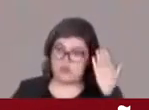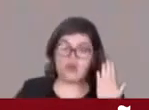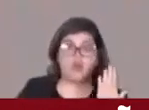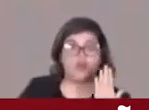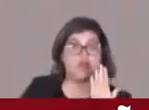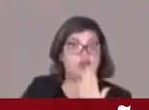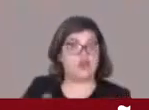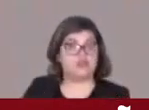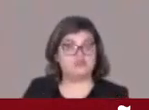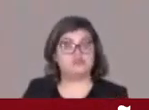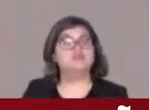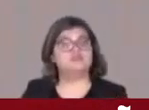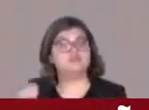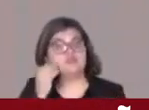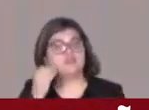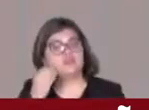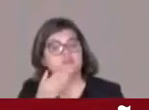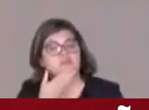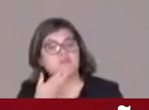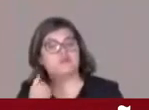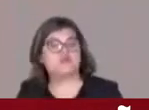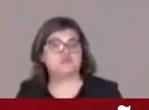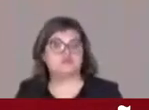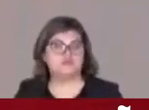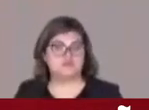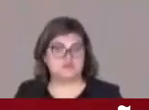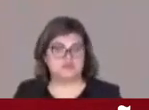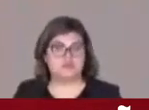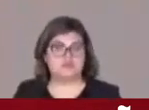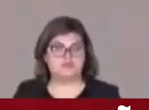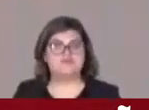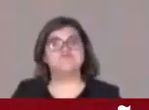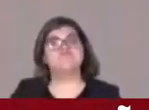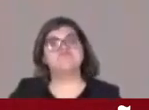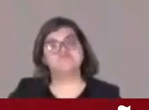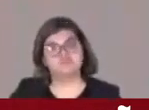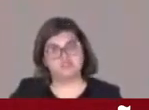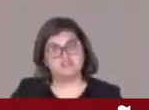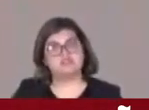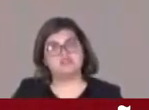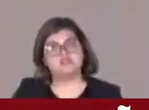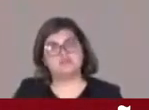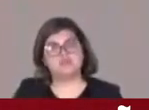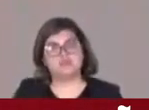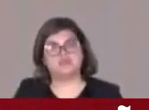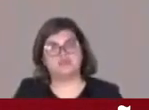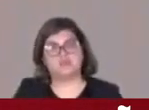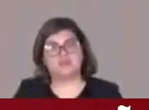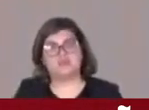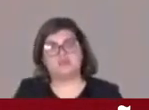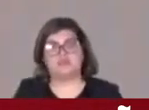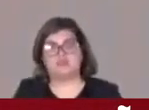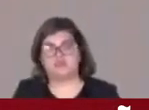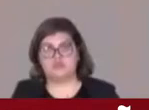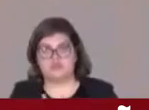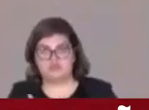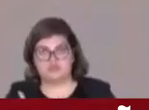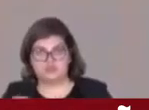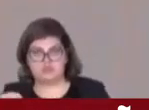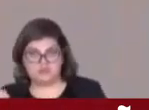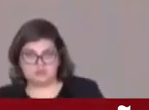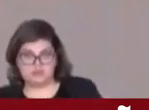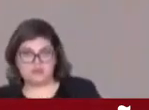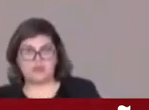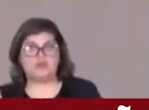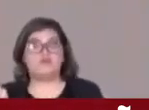a melhorar o sistema. O teste público de segurança existe desde 2009, e em quase todos eles nós